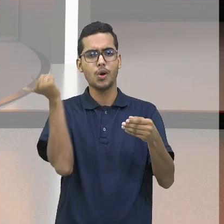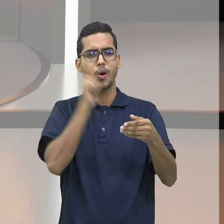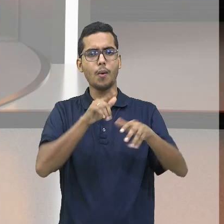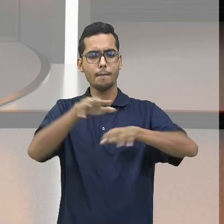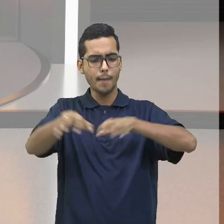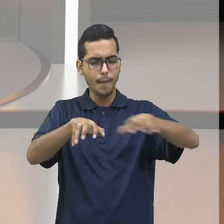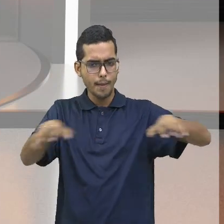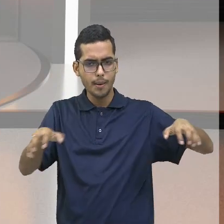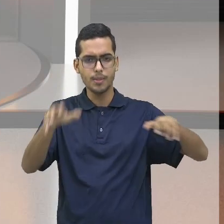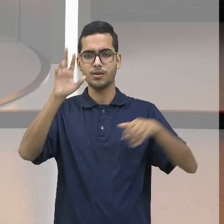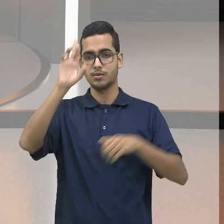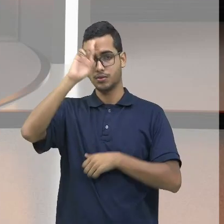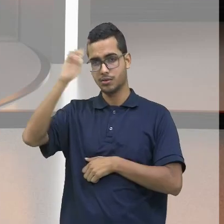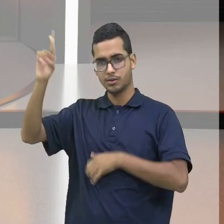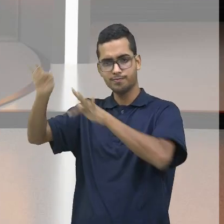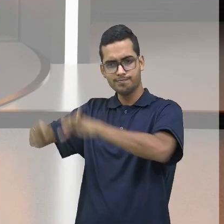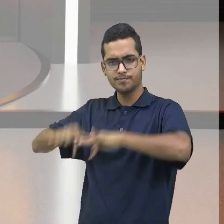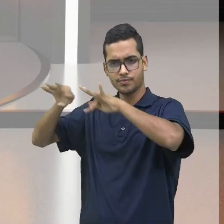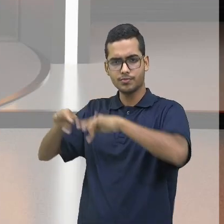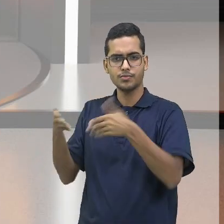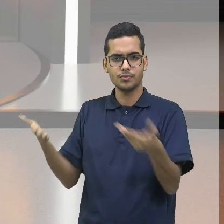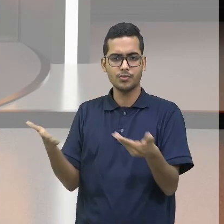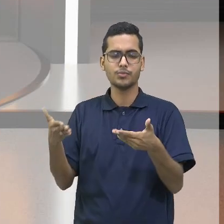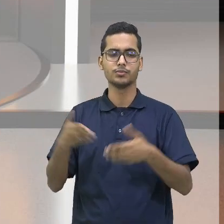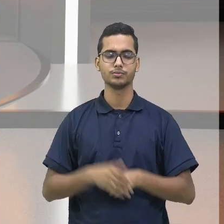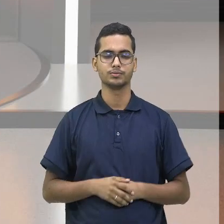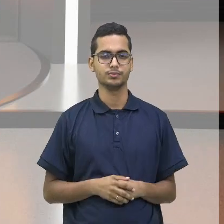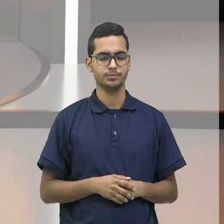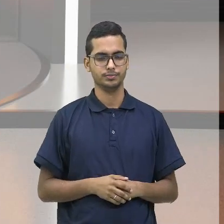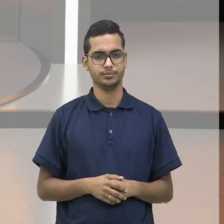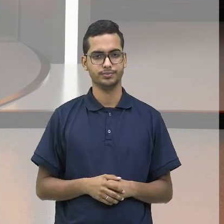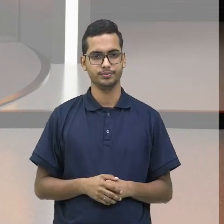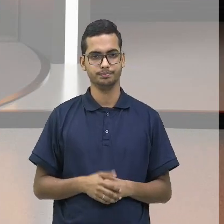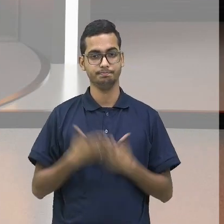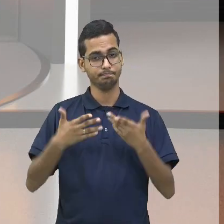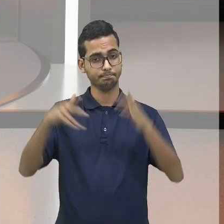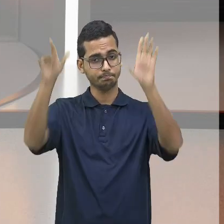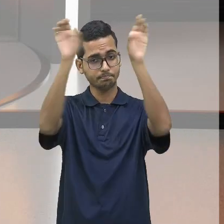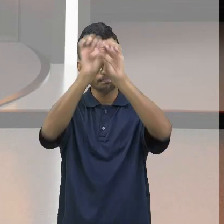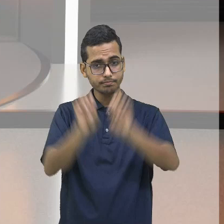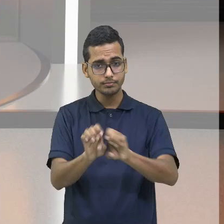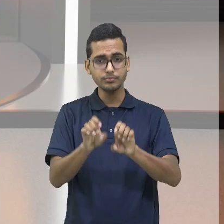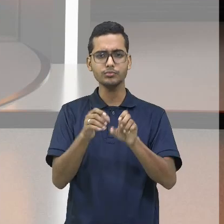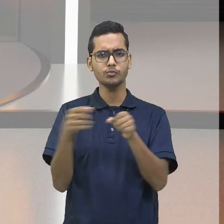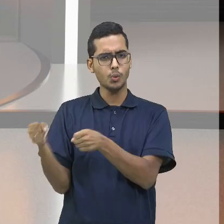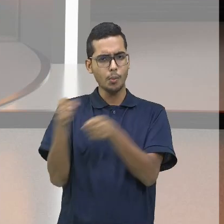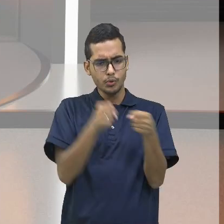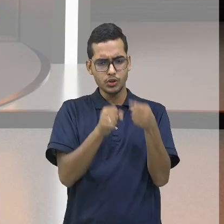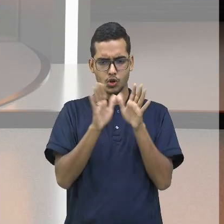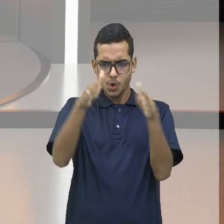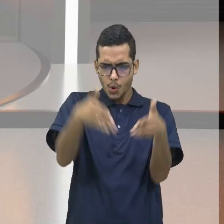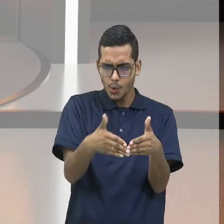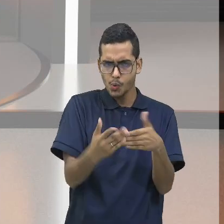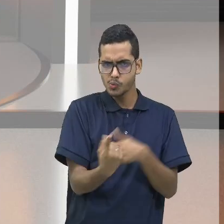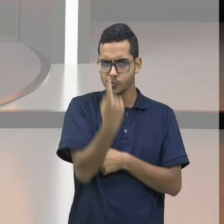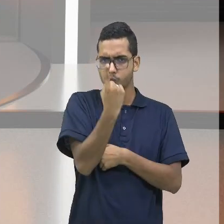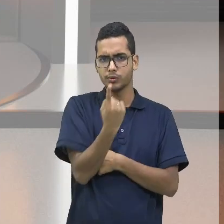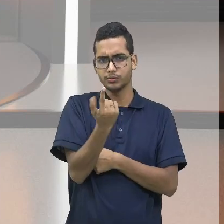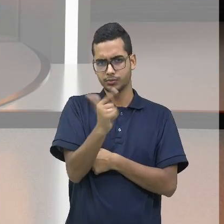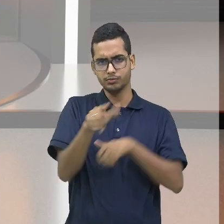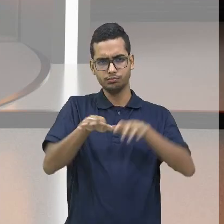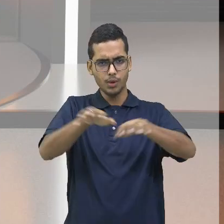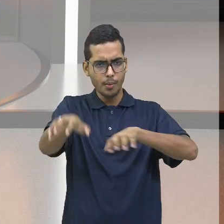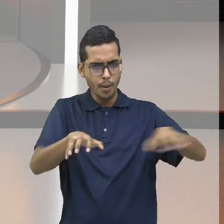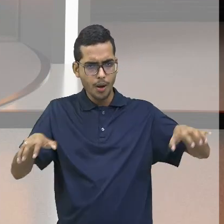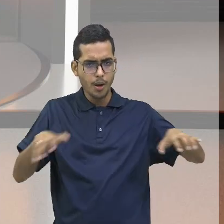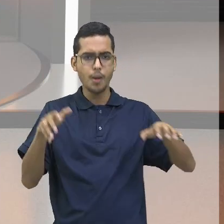nas figuras dos senhores feudais. Então, essa estrutura descentralizada significava que o